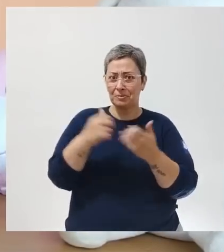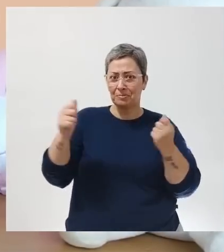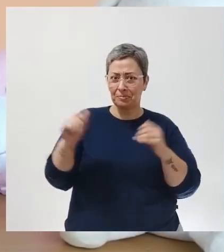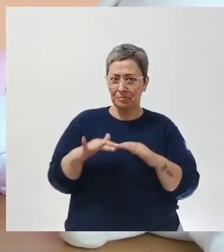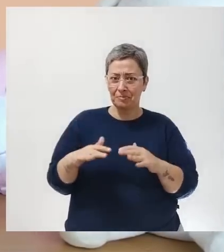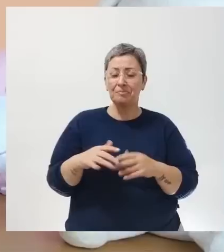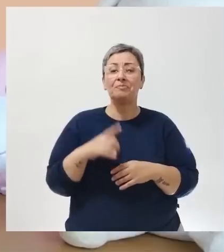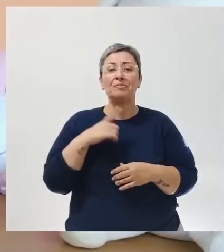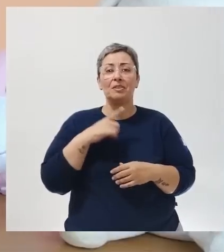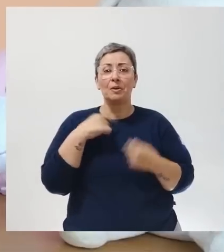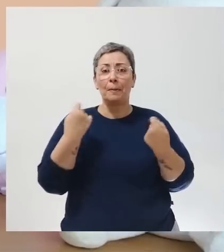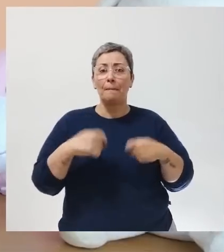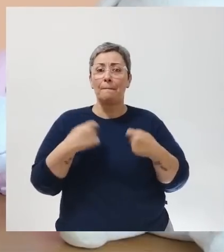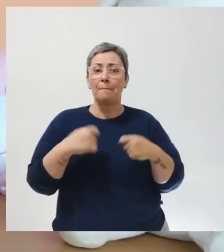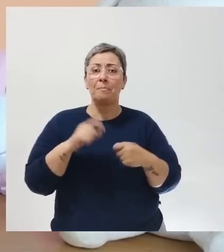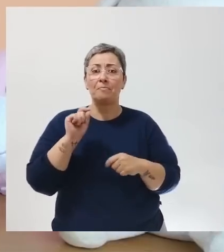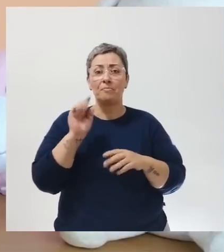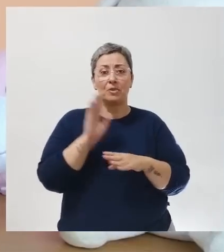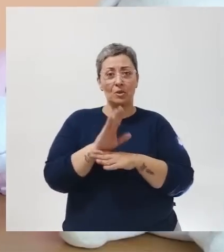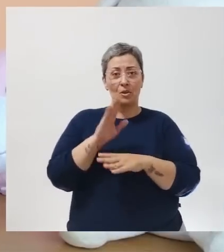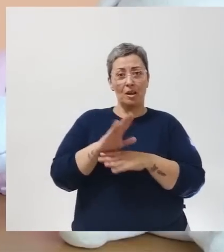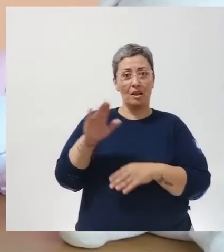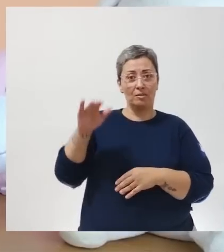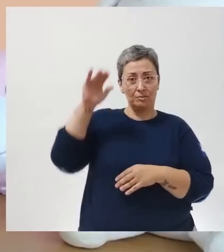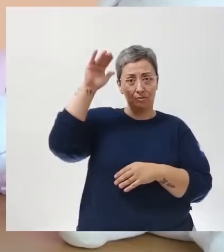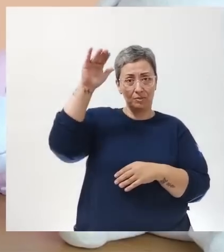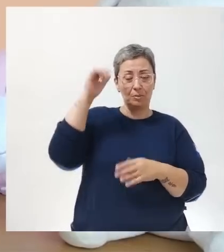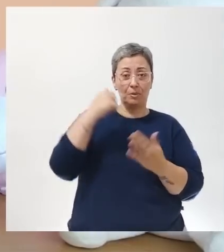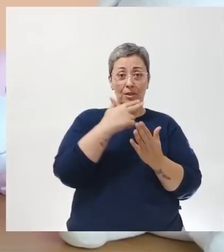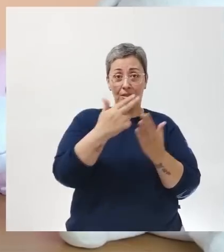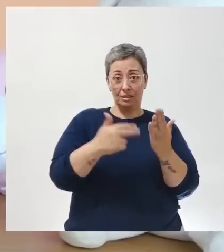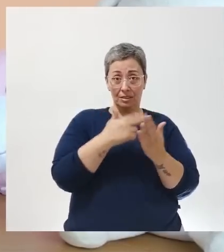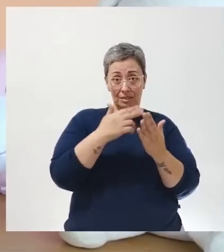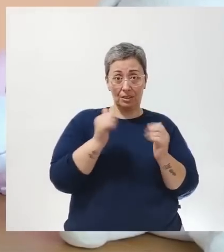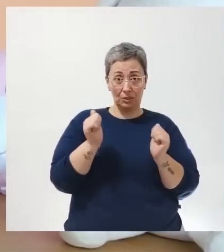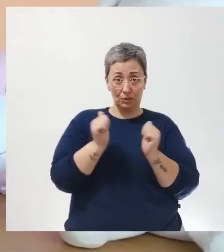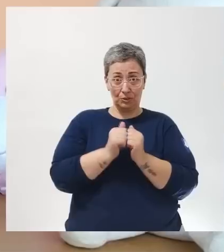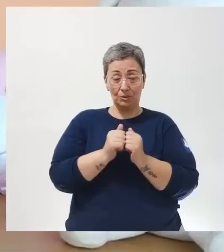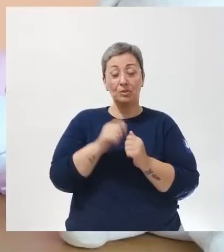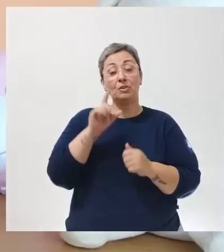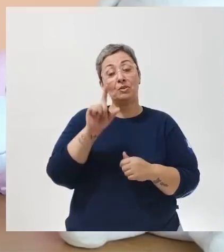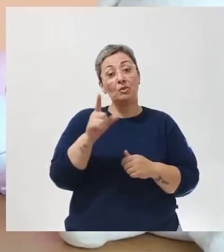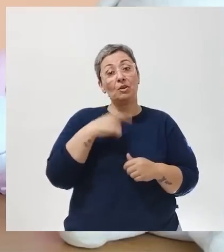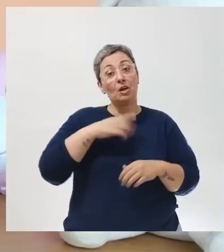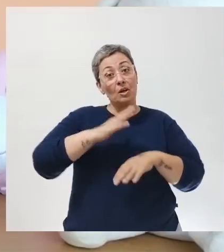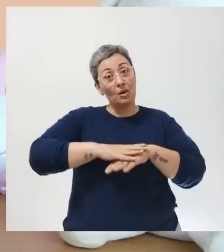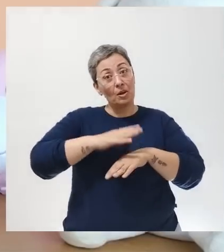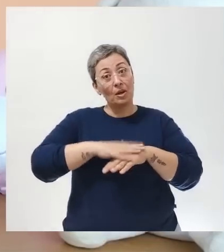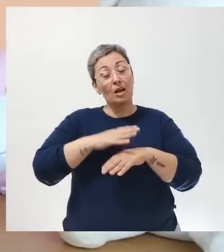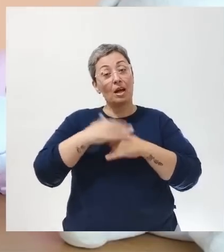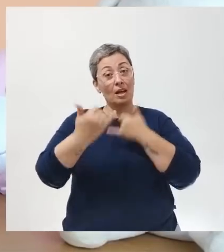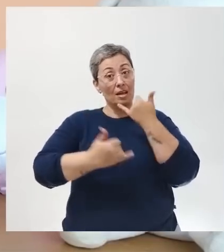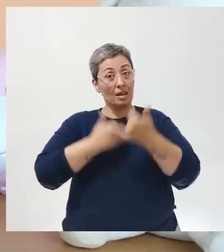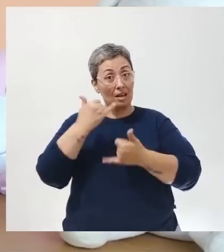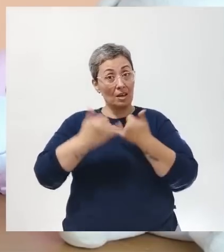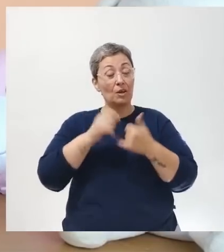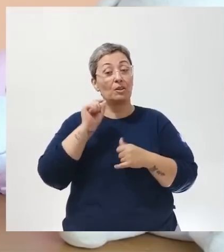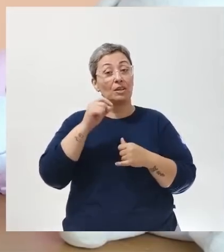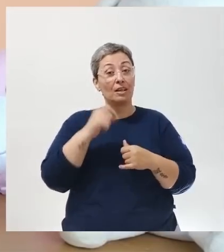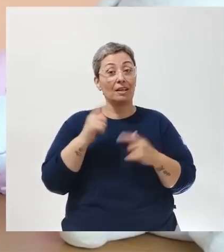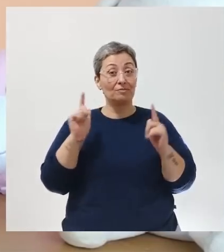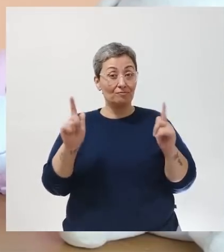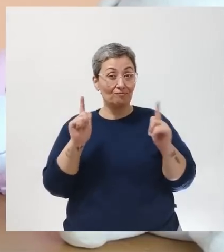mágico? Vai precisar da ajuda de um adulto para desenhar para você, mas quem vai fazer a brincadeira, quem vai